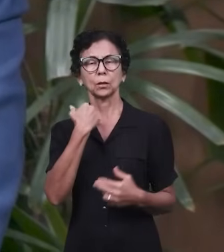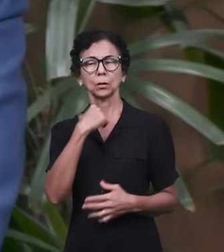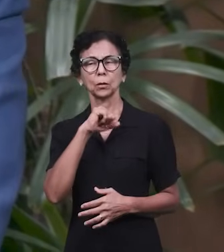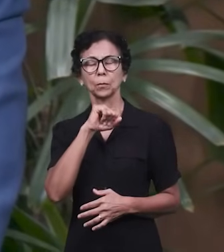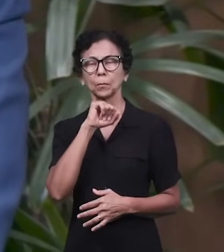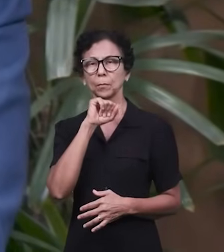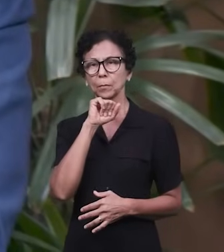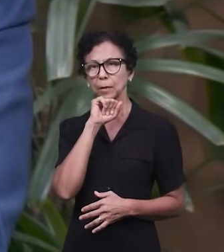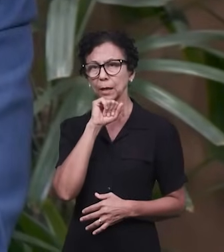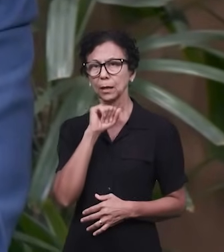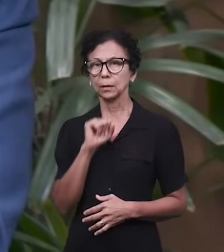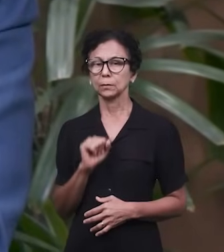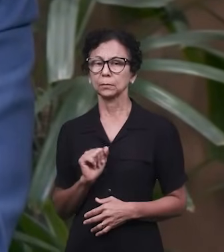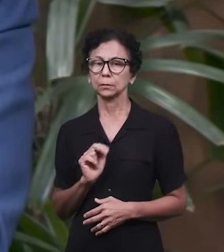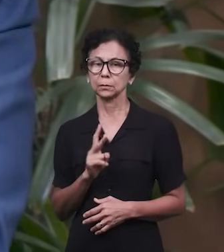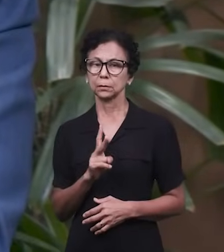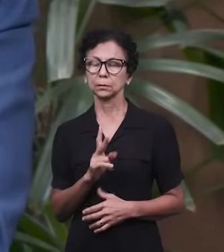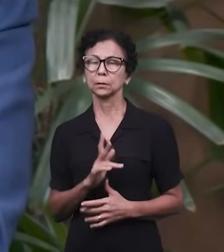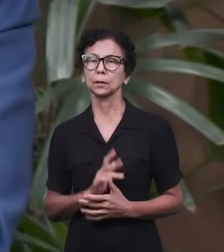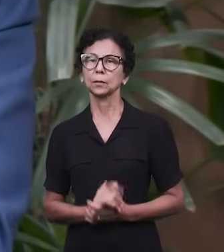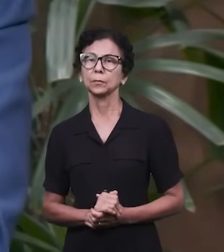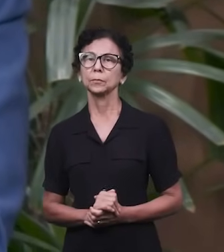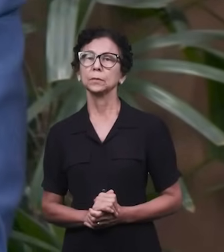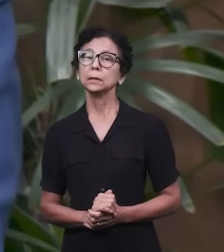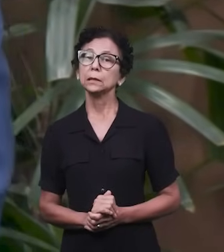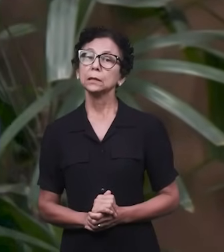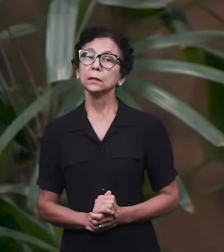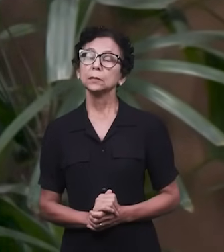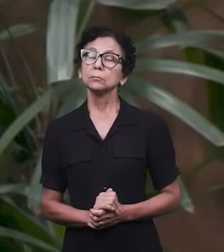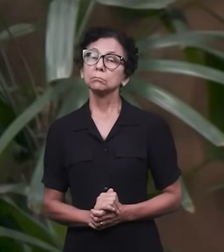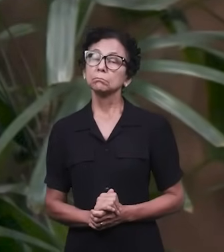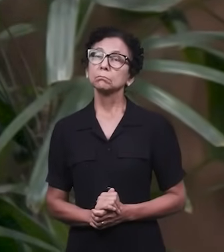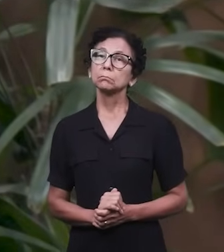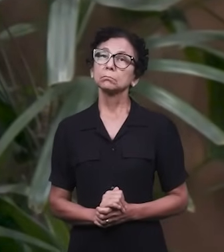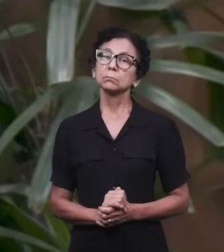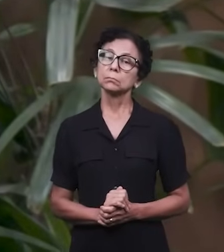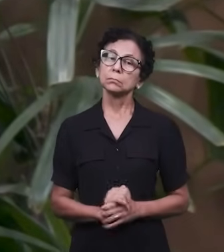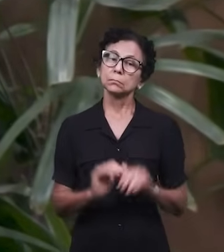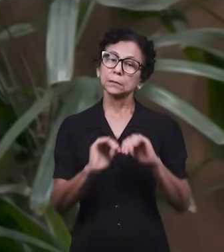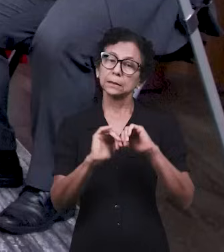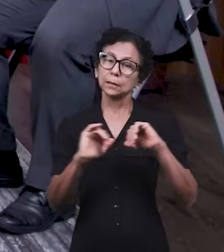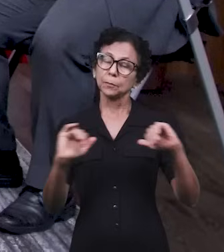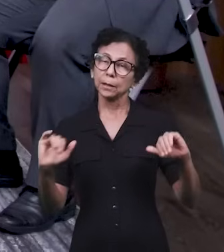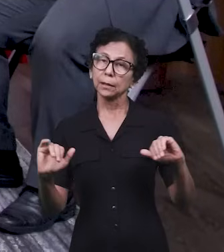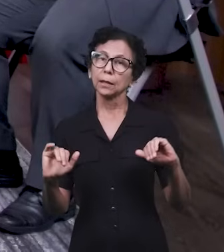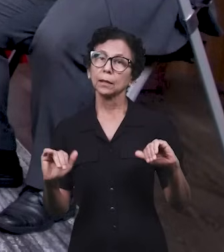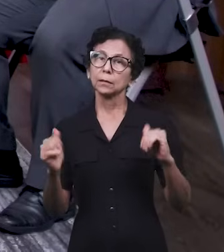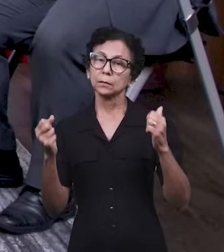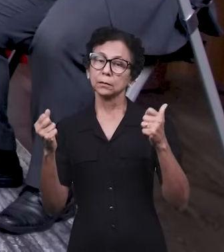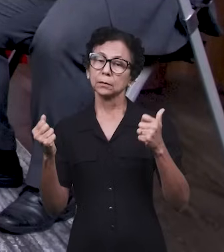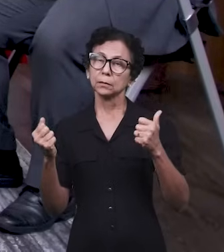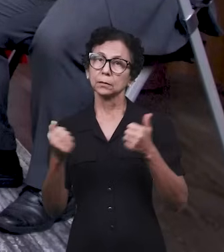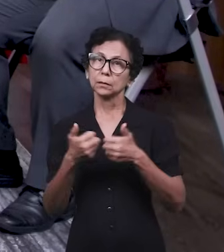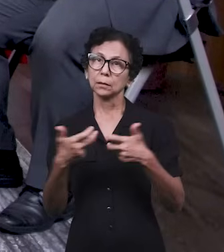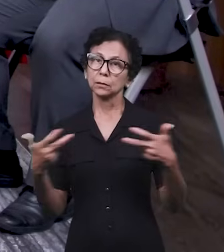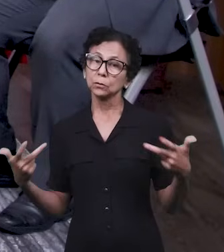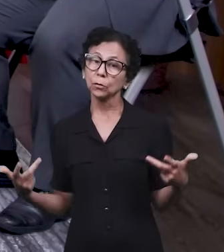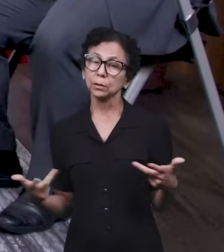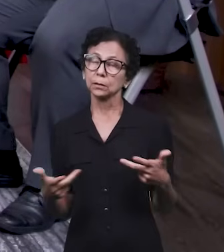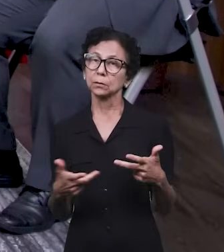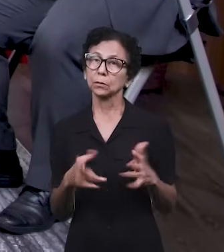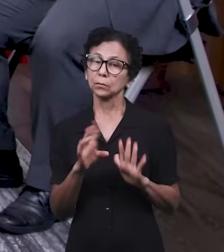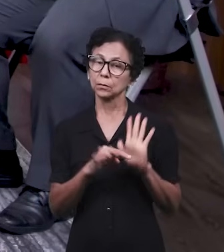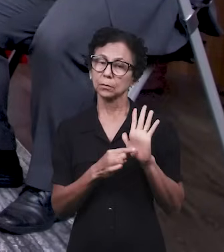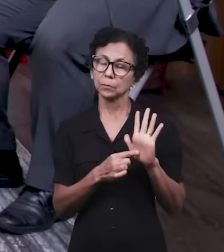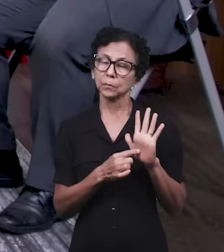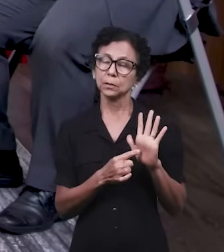referência. Porque senão, aí vem a operação do iníquo. E gostaria de deixar um texto sobre isso, para que os jovens e os pais não